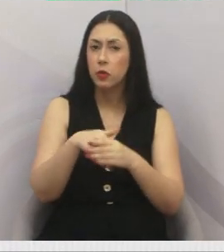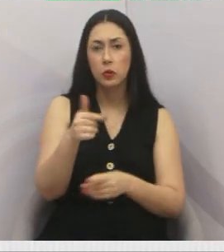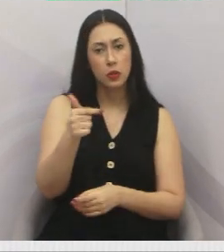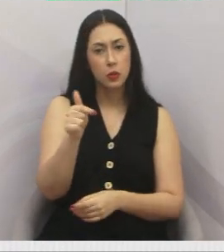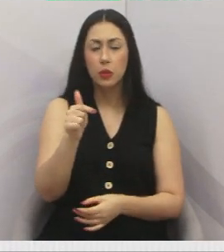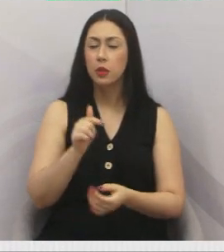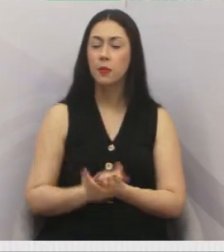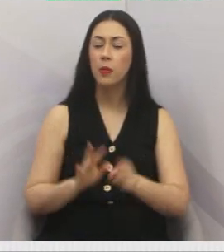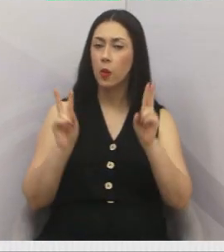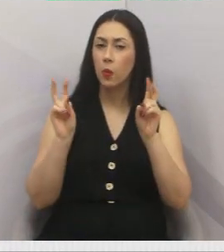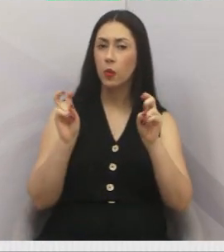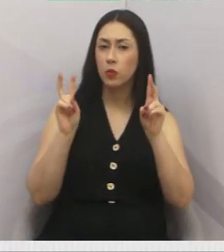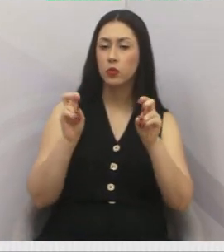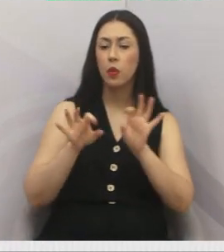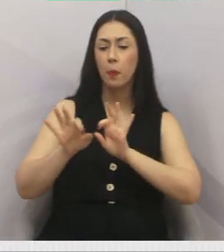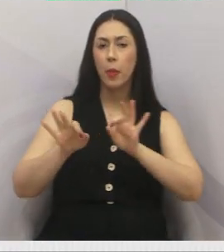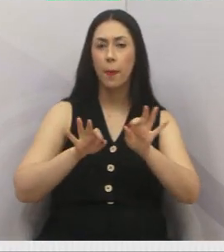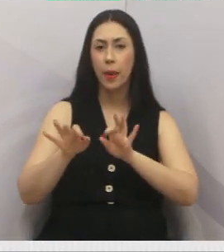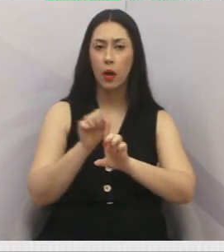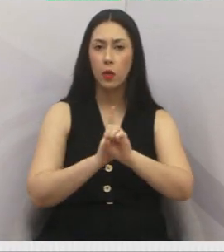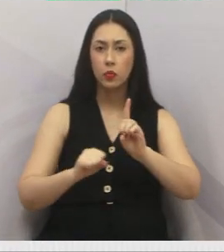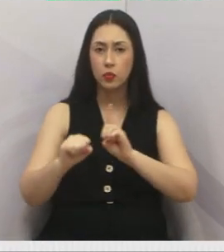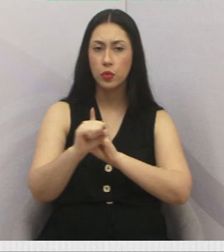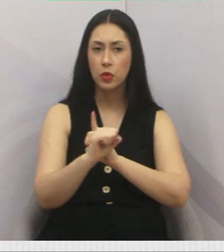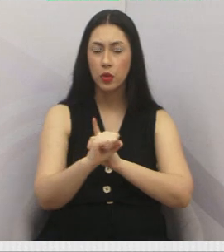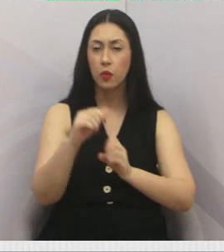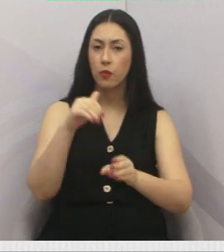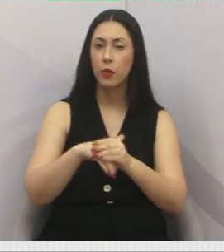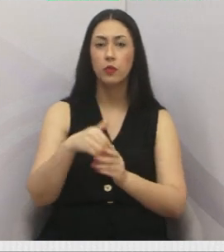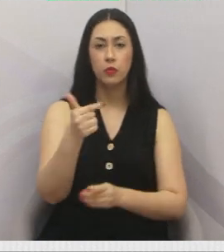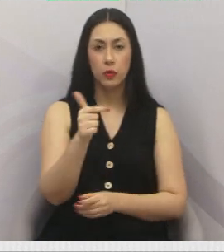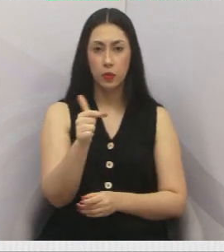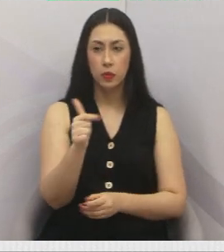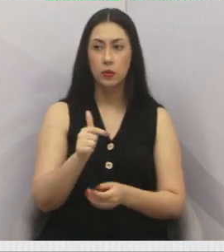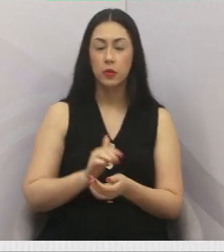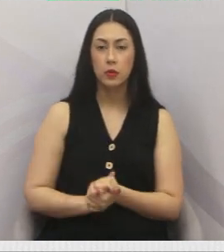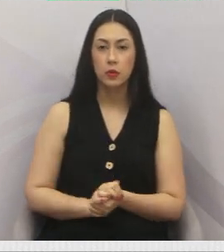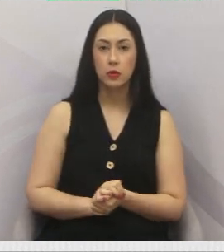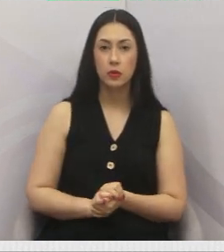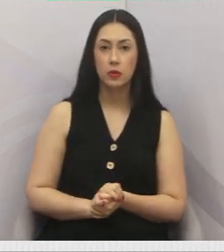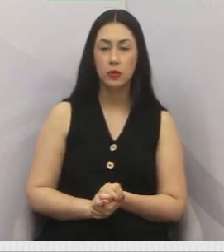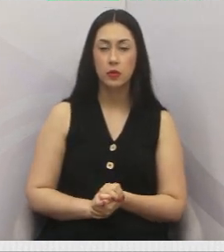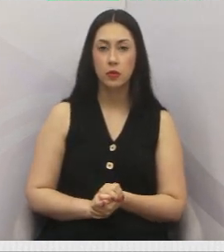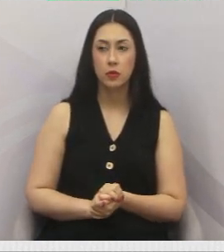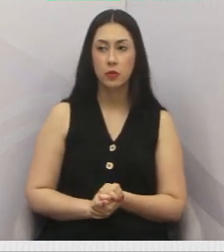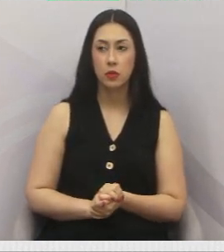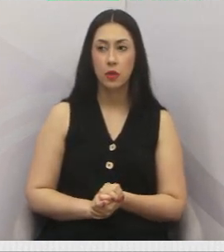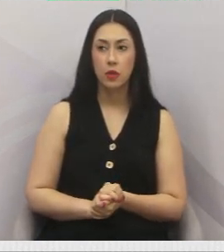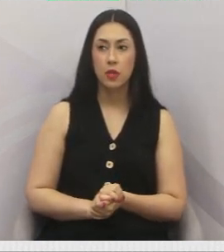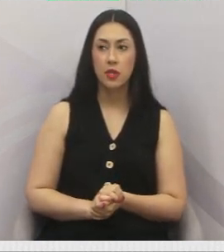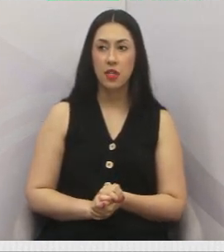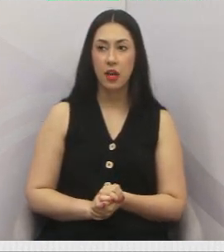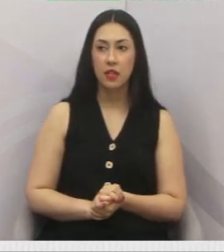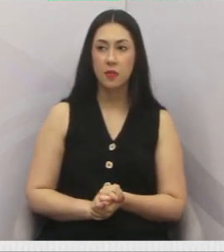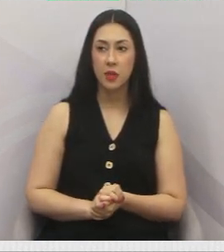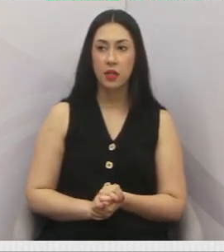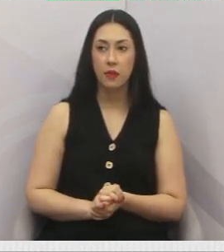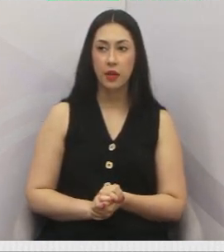branco. Segmento organização da sociedade civil, voto em branco. Próximo voto.